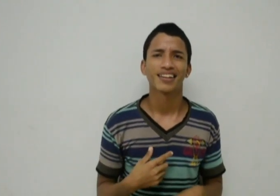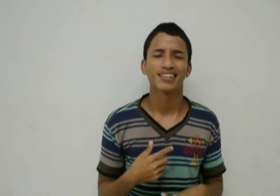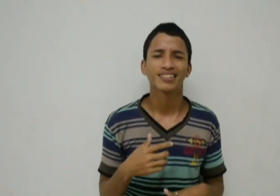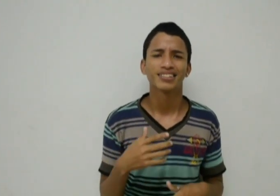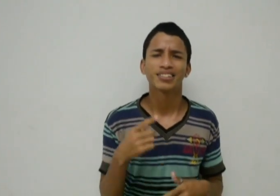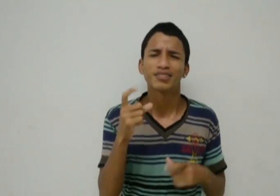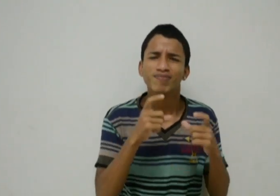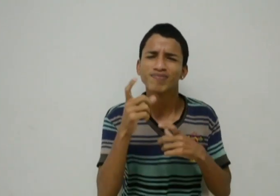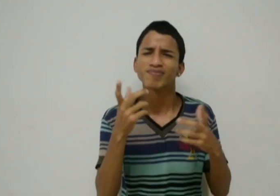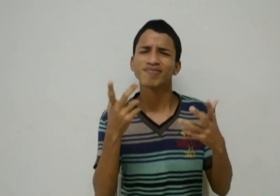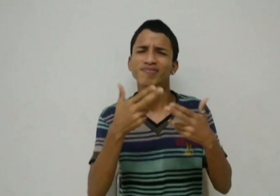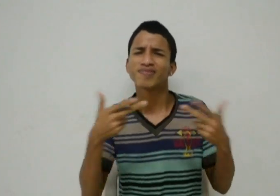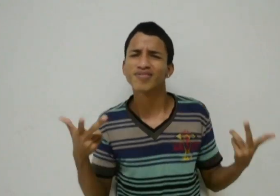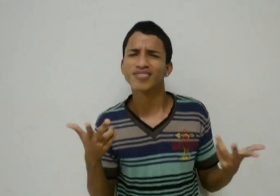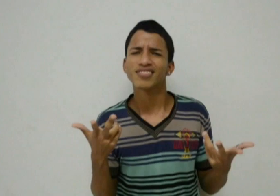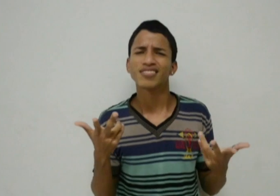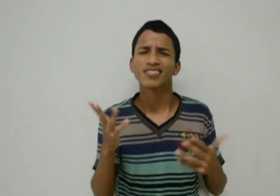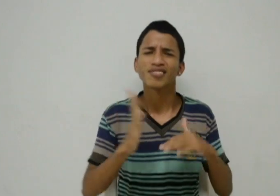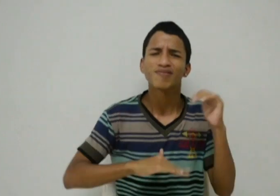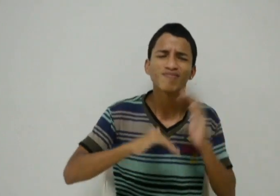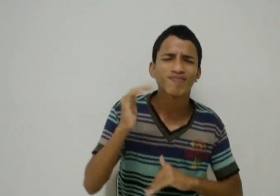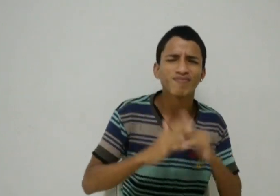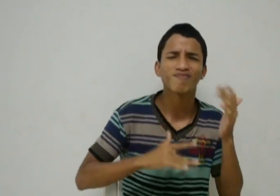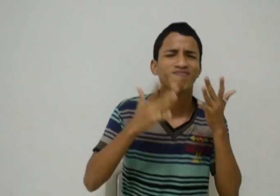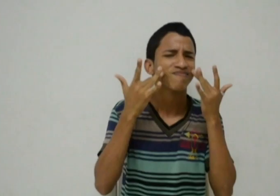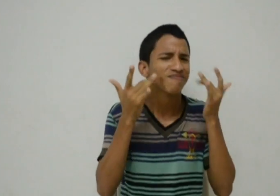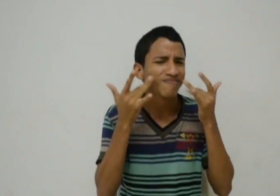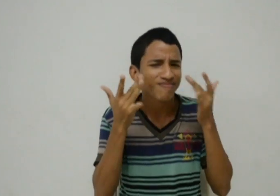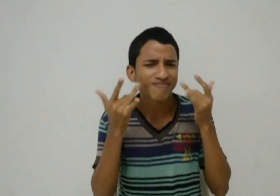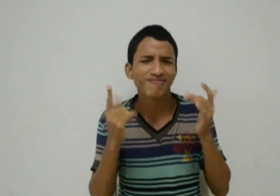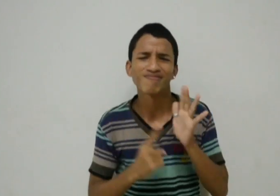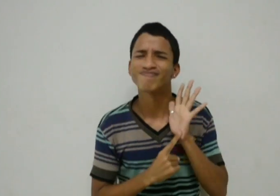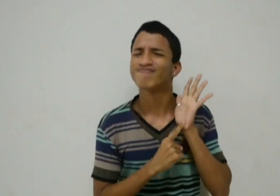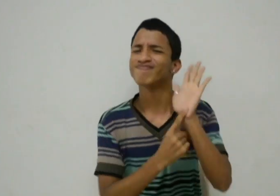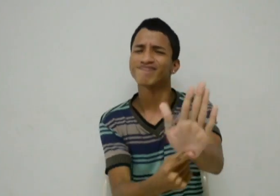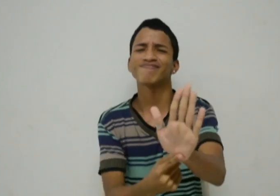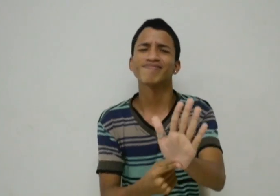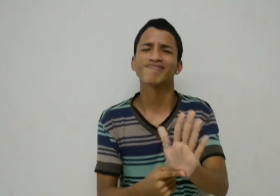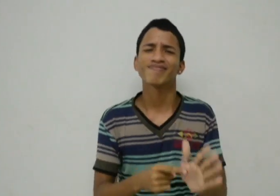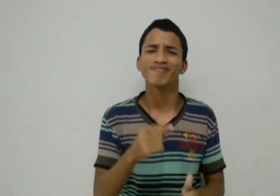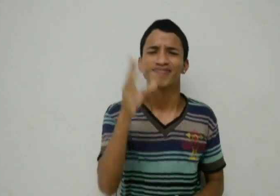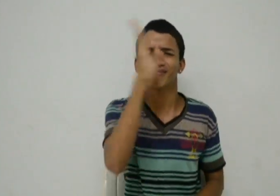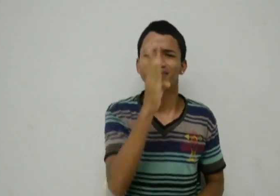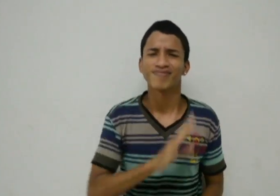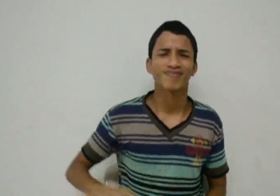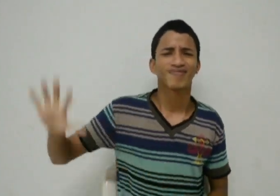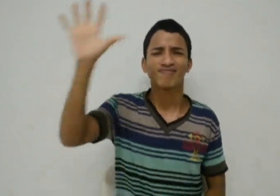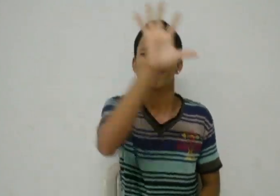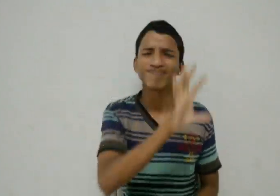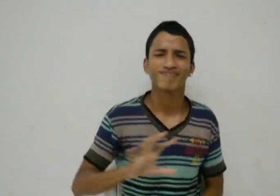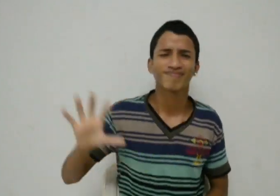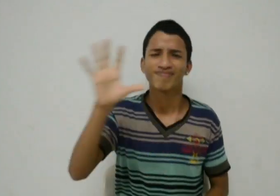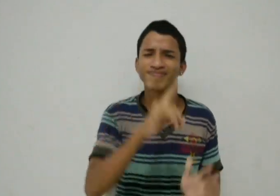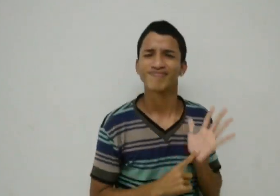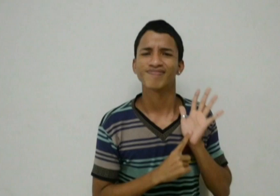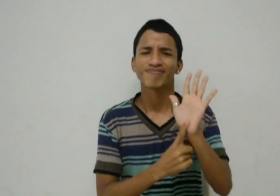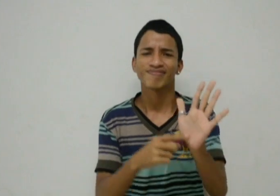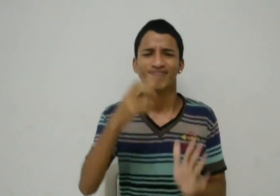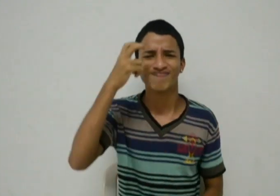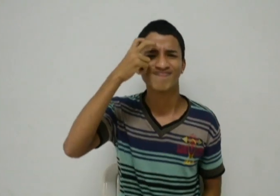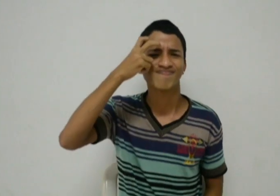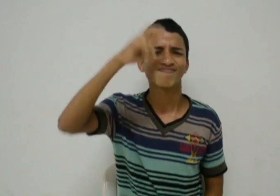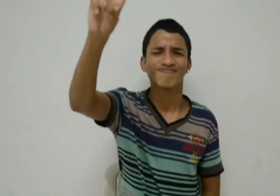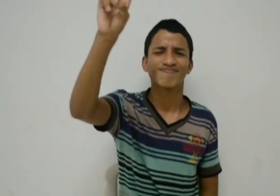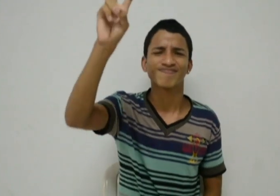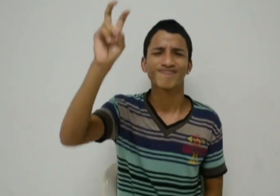precisa desse teatro, a gente precisa ser profissional, a gente quer mostrar para o Brasil inteiro